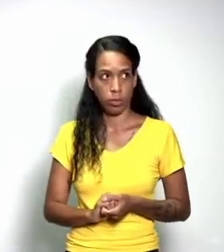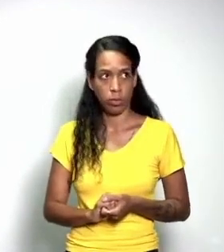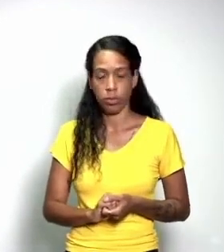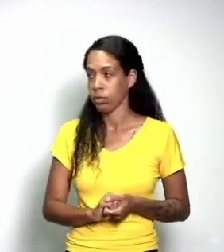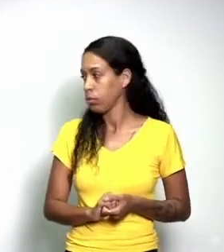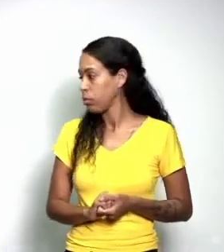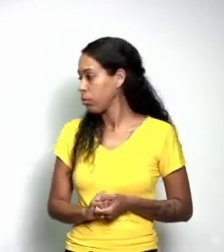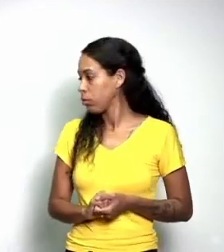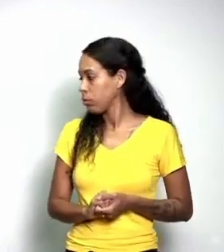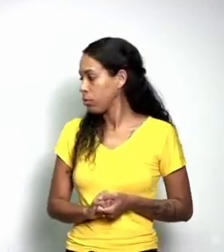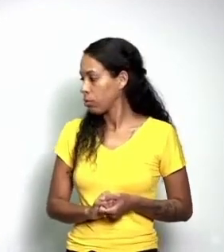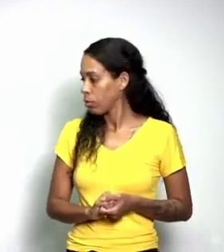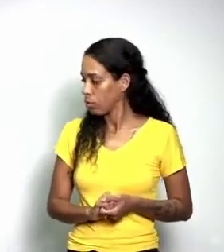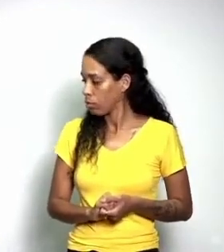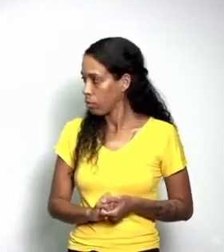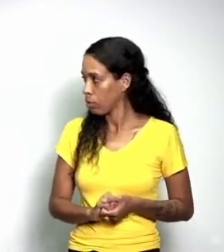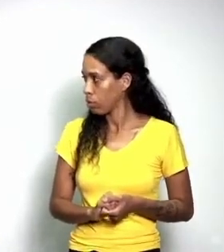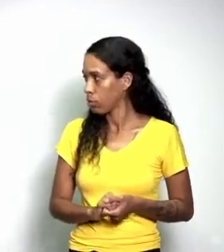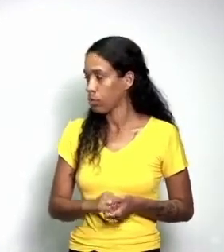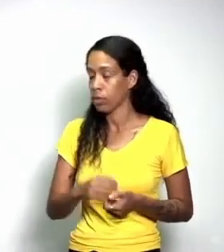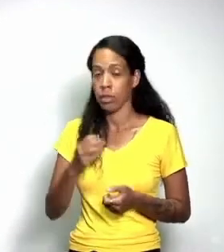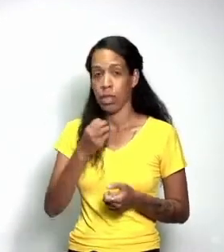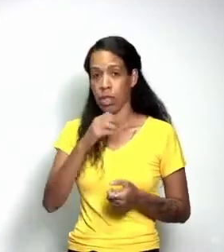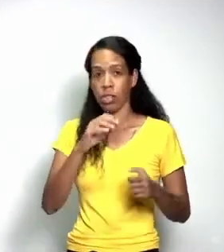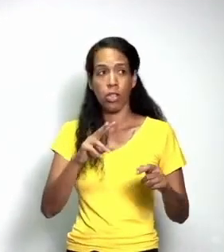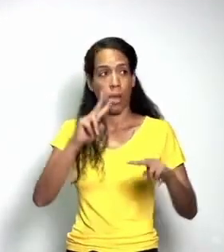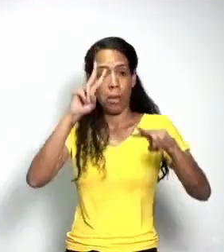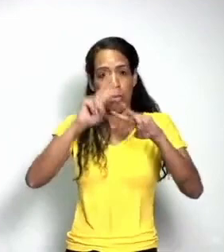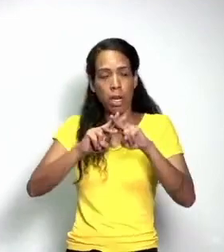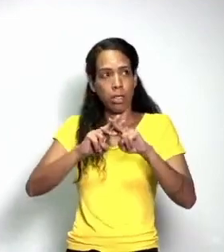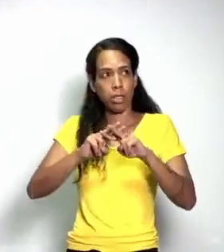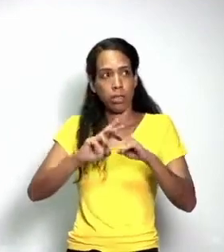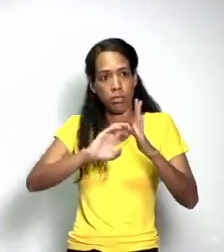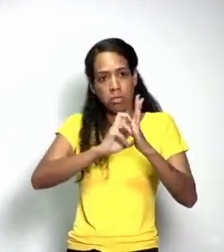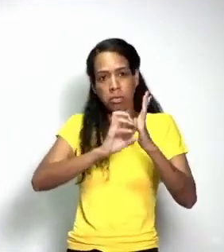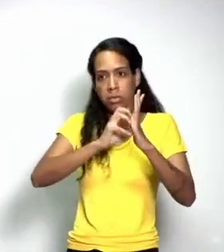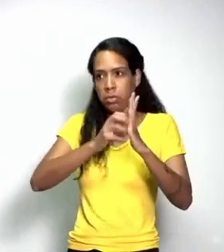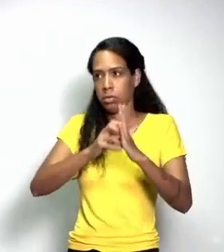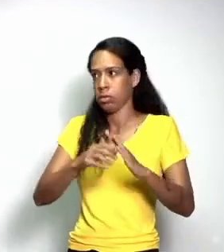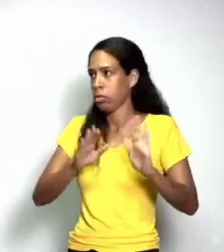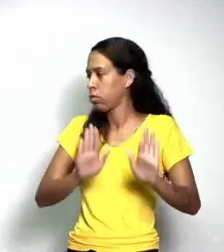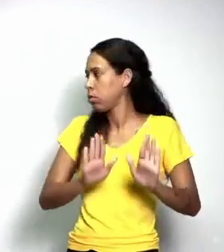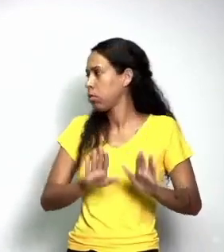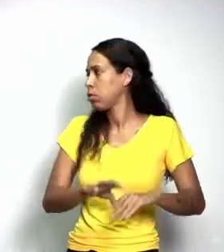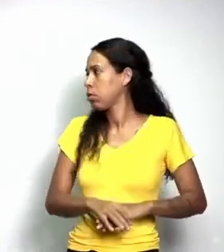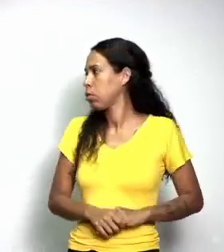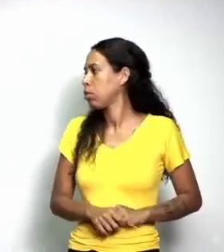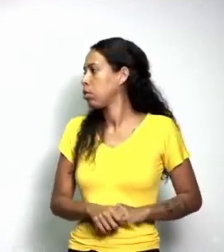mesmo. Ele é bom de ficar travado. Esse aqui tem um crimp?